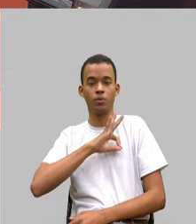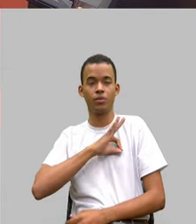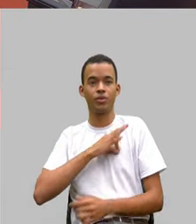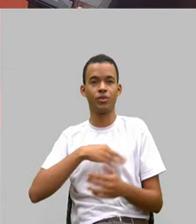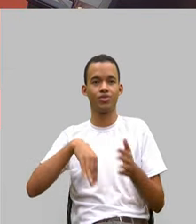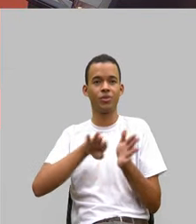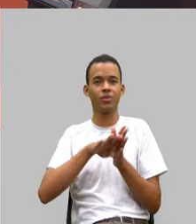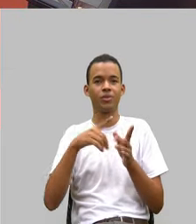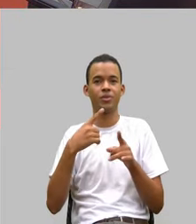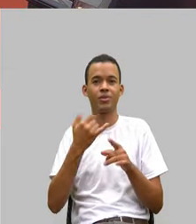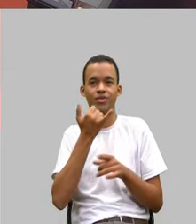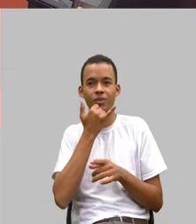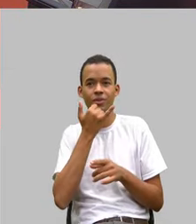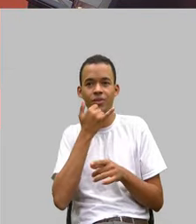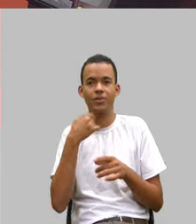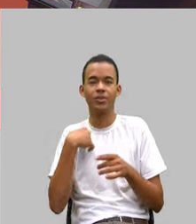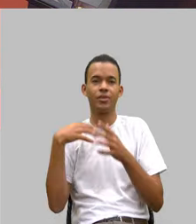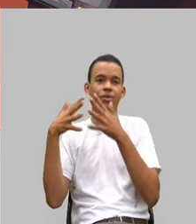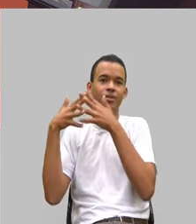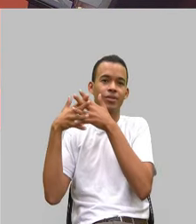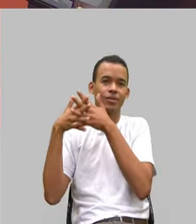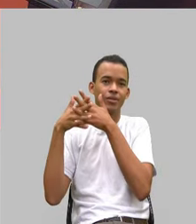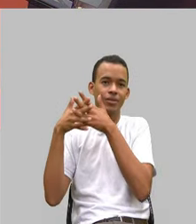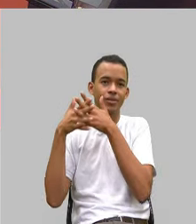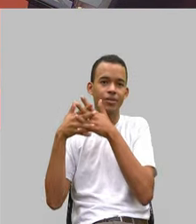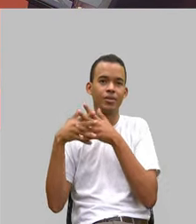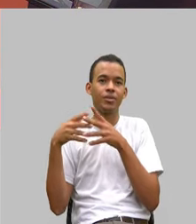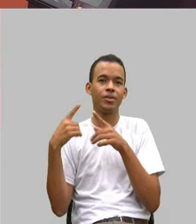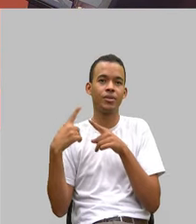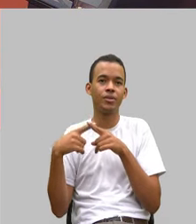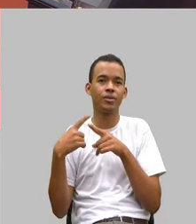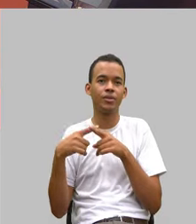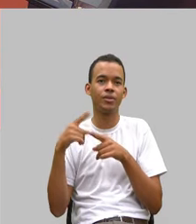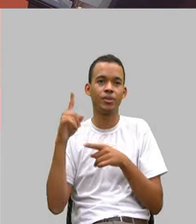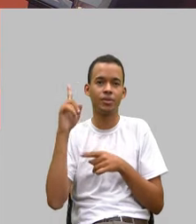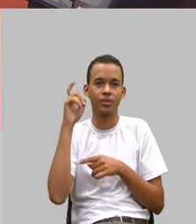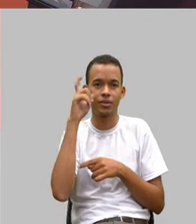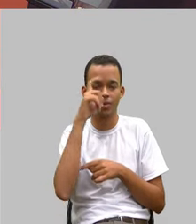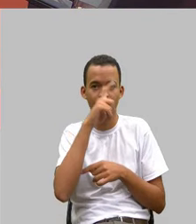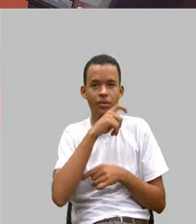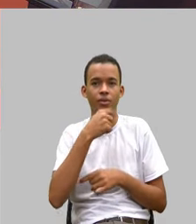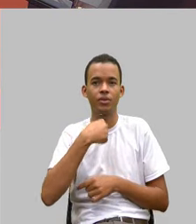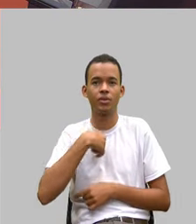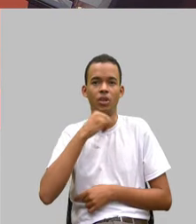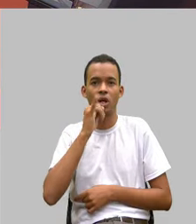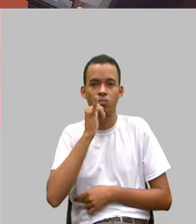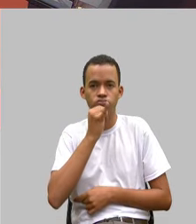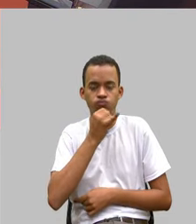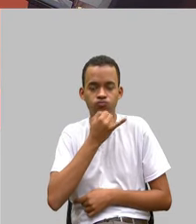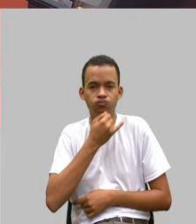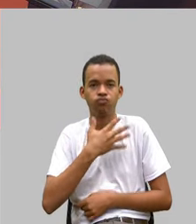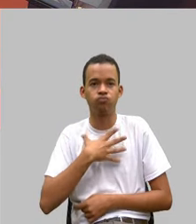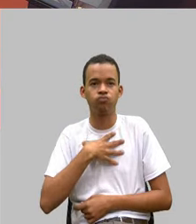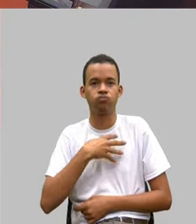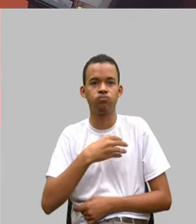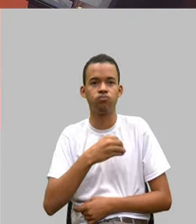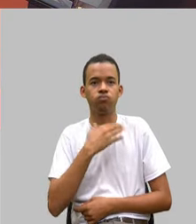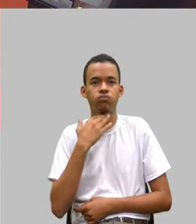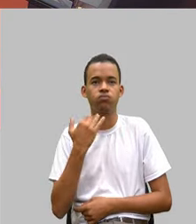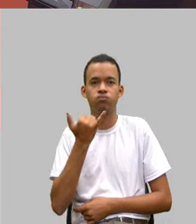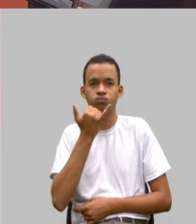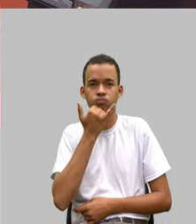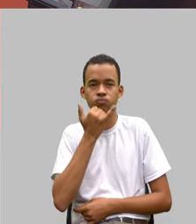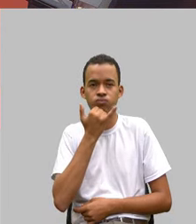gente peço desculpa para vocês porque eu estou num processo difícil de luto difícil então peço desculpa